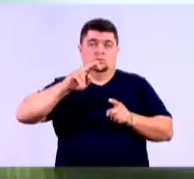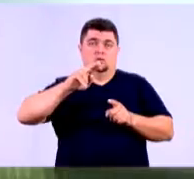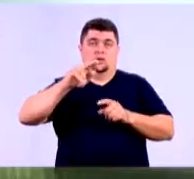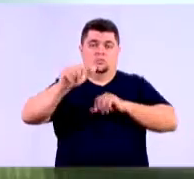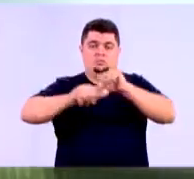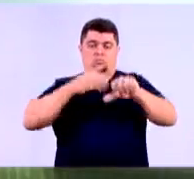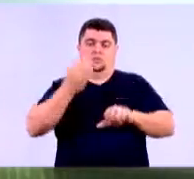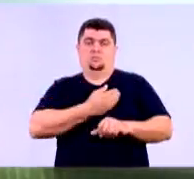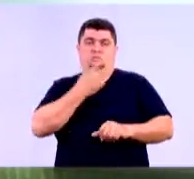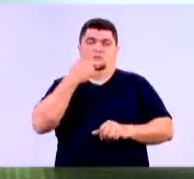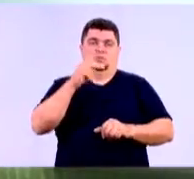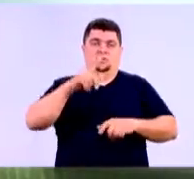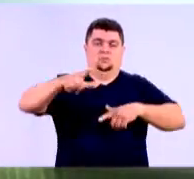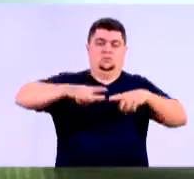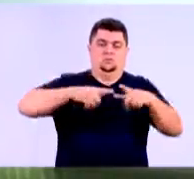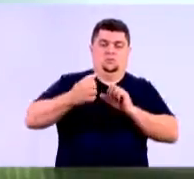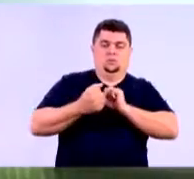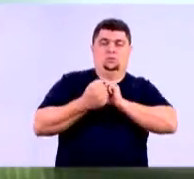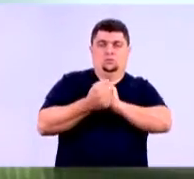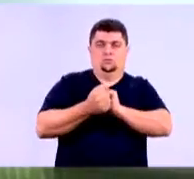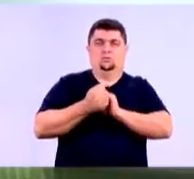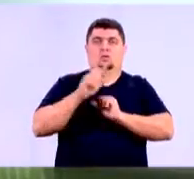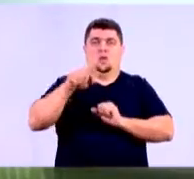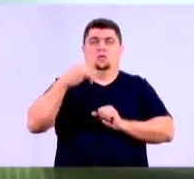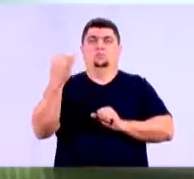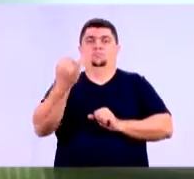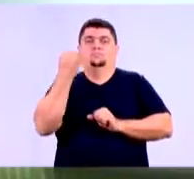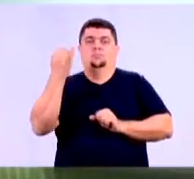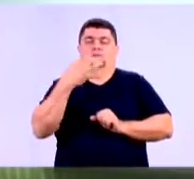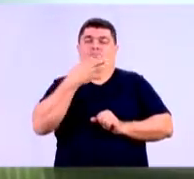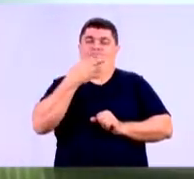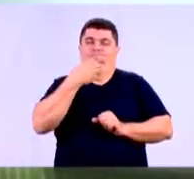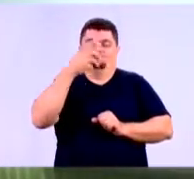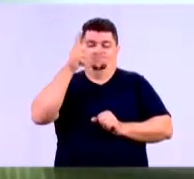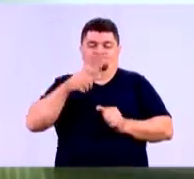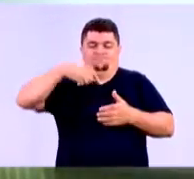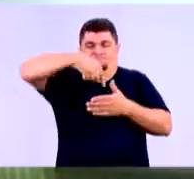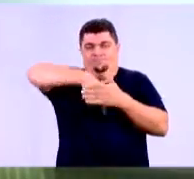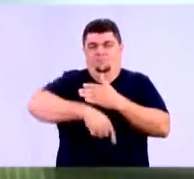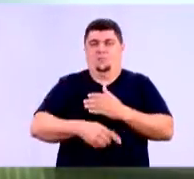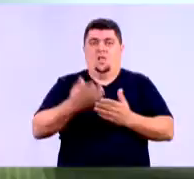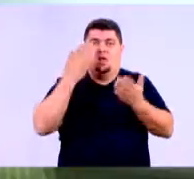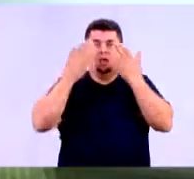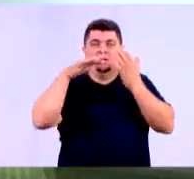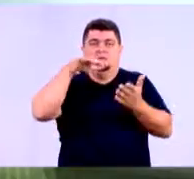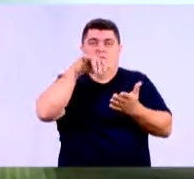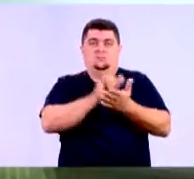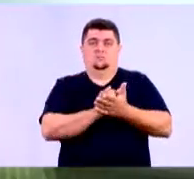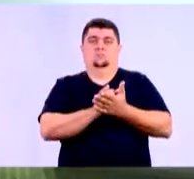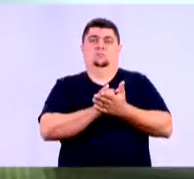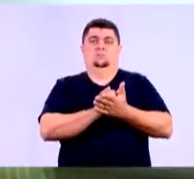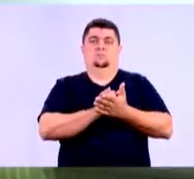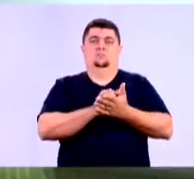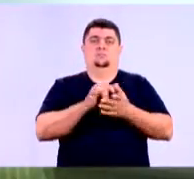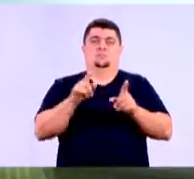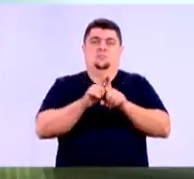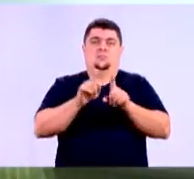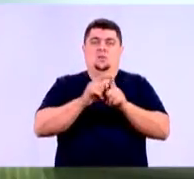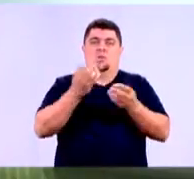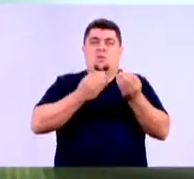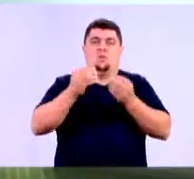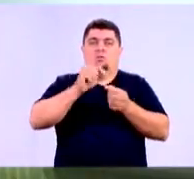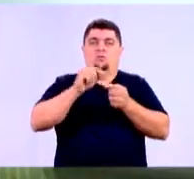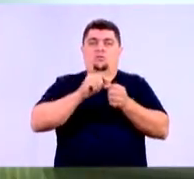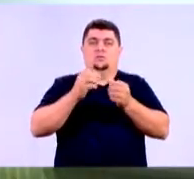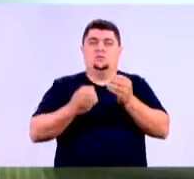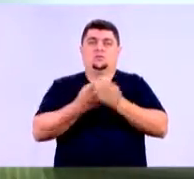sua vida, para trabalhar com isso, é importante conhecer um pouco mais sobre a análise da ficha de cadastro e sobre a elaboração